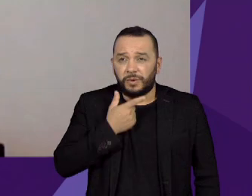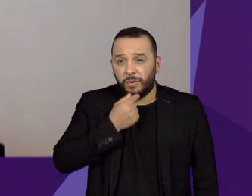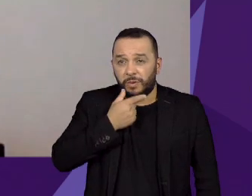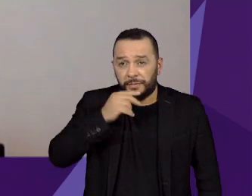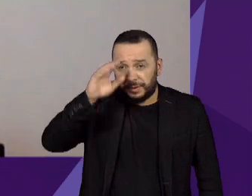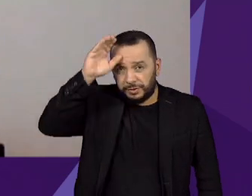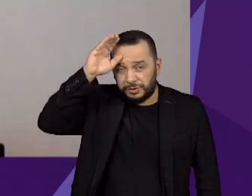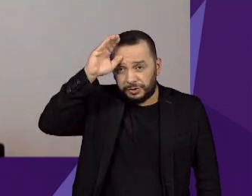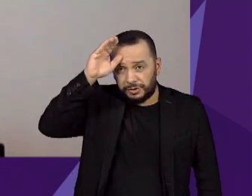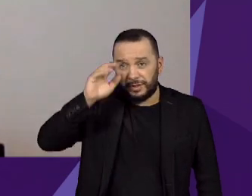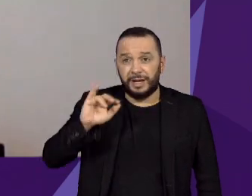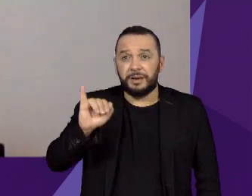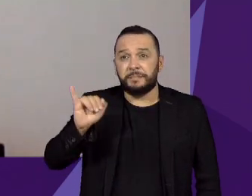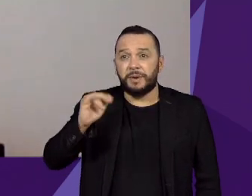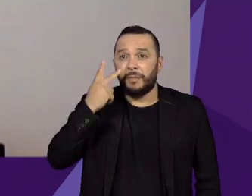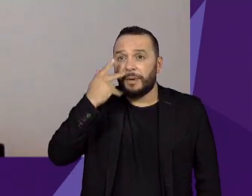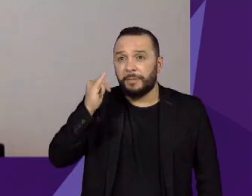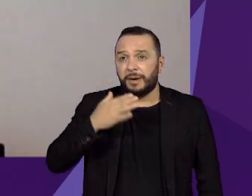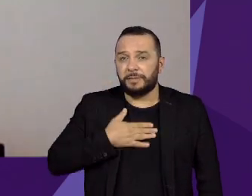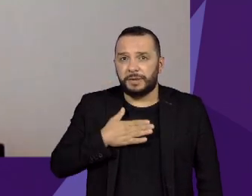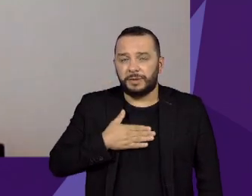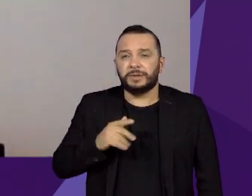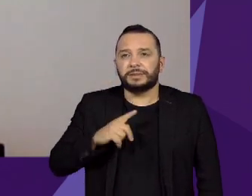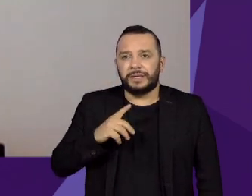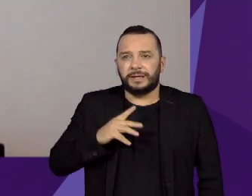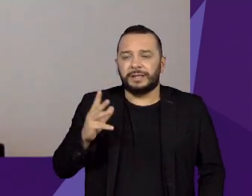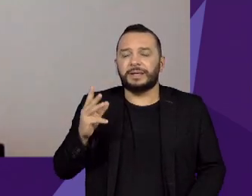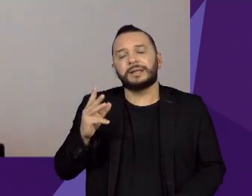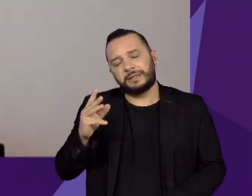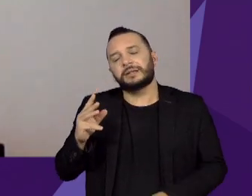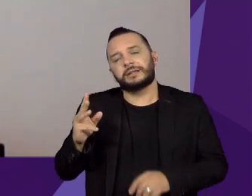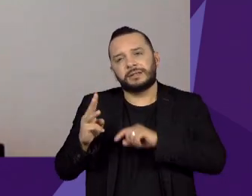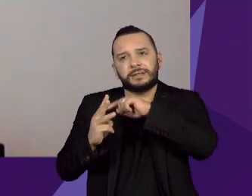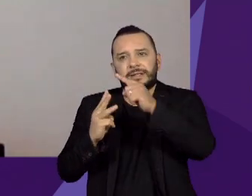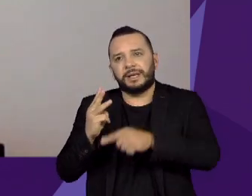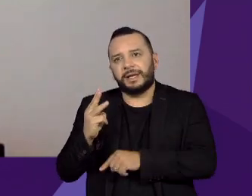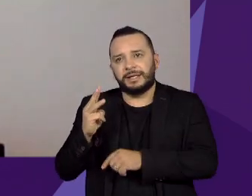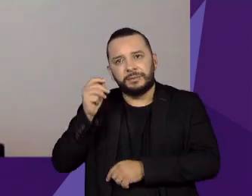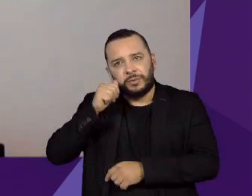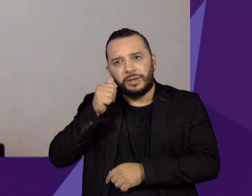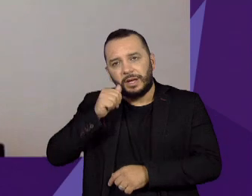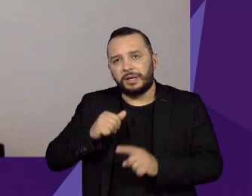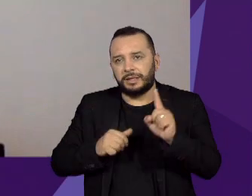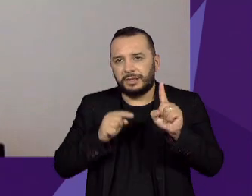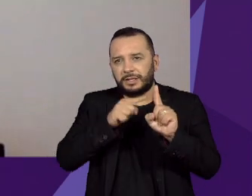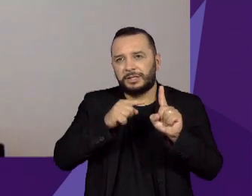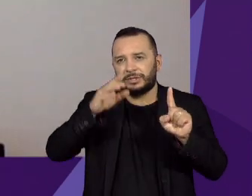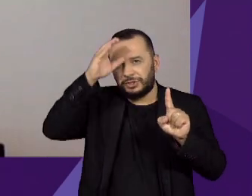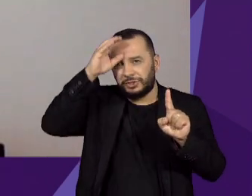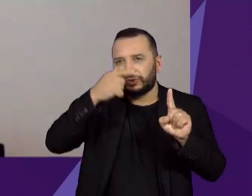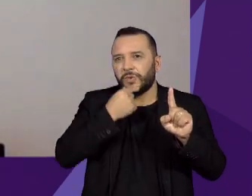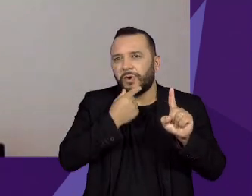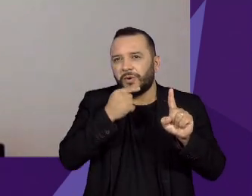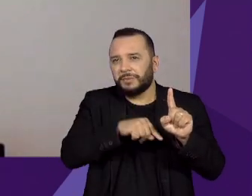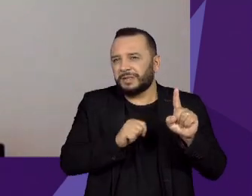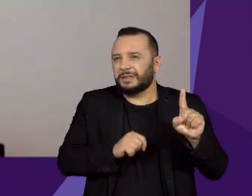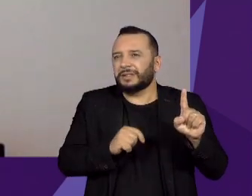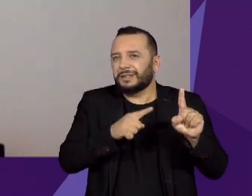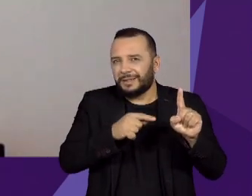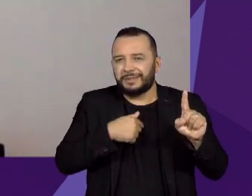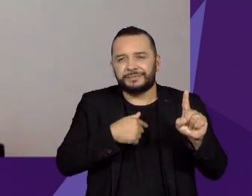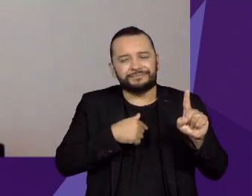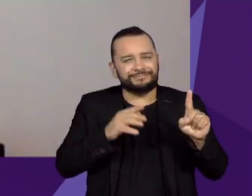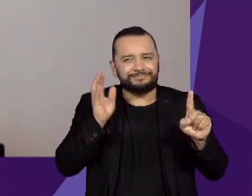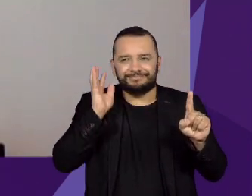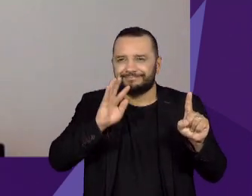meu pai tem 3 irmãs e ele, né? Esse tio era aquele tiozão, sabe? Aquele tio que preenche